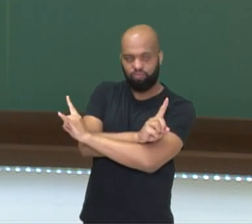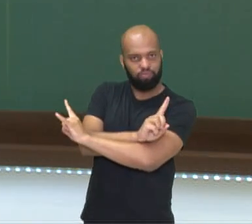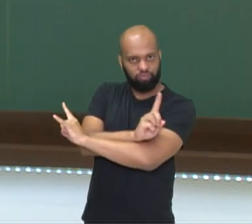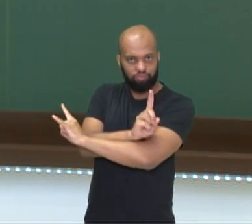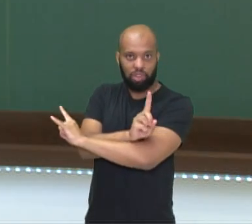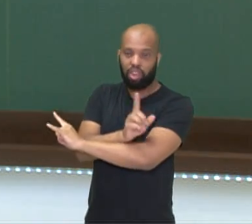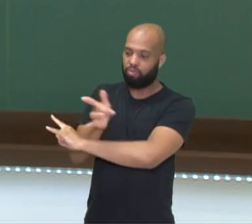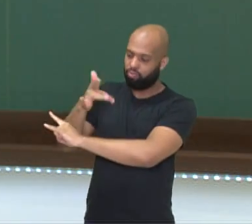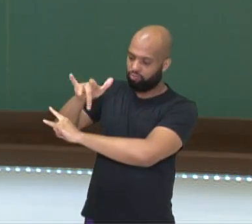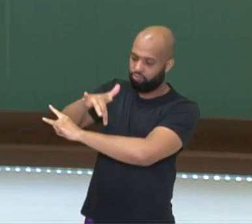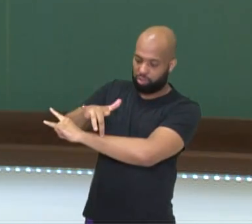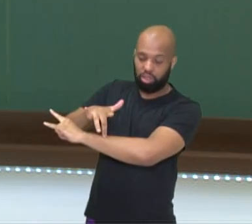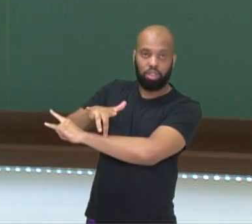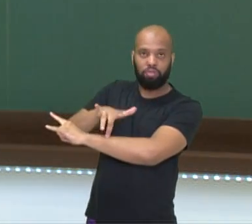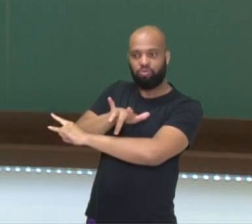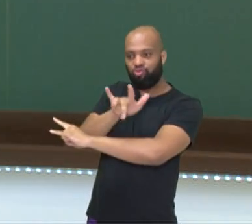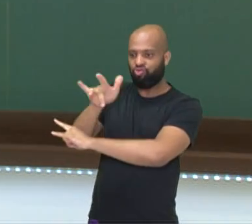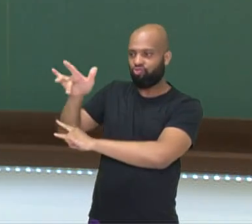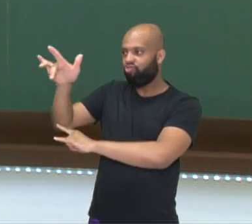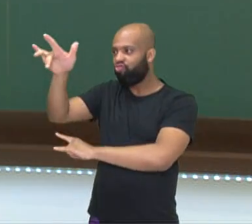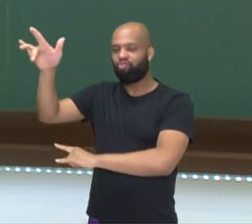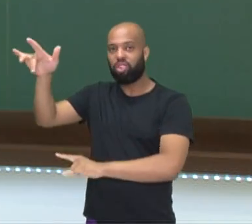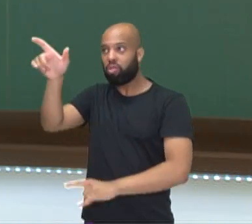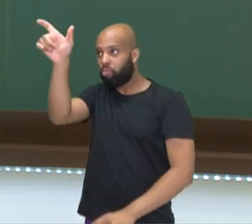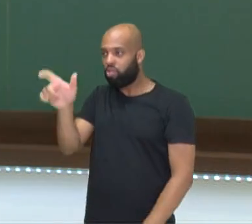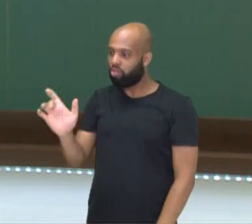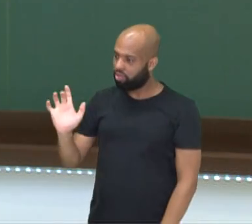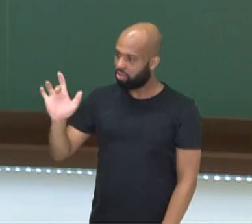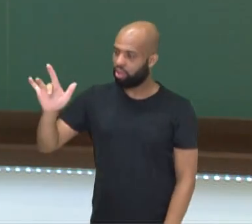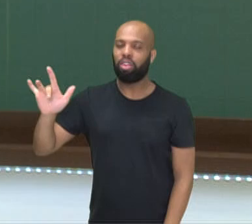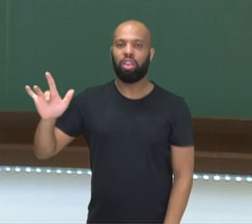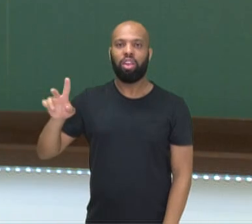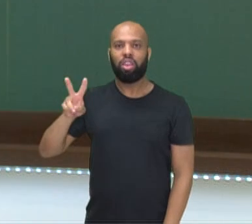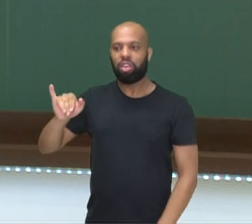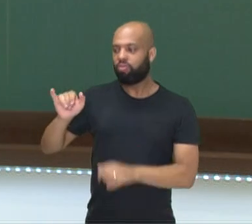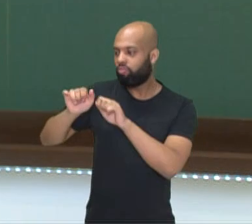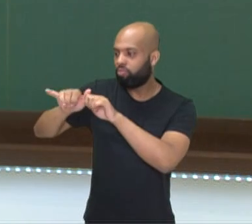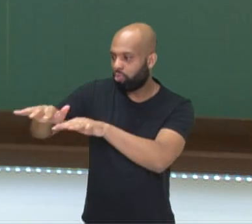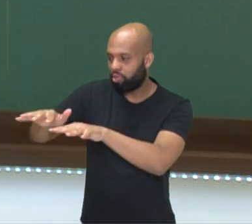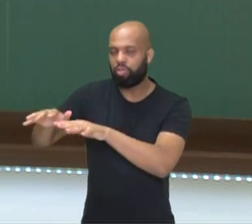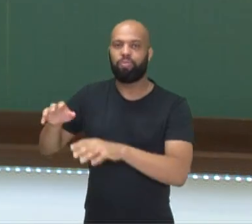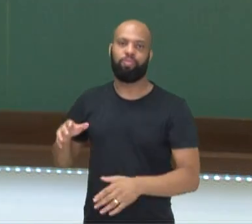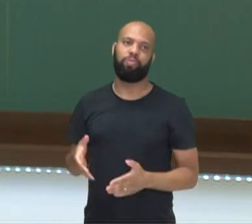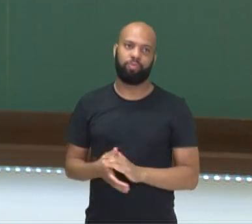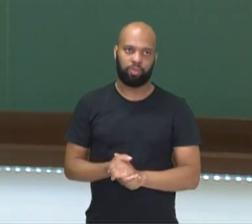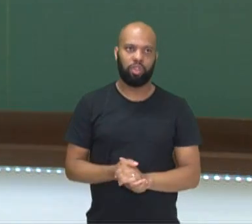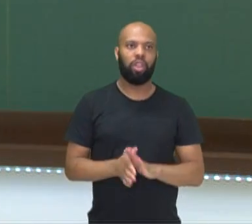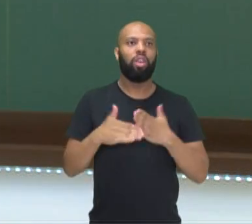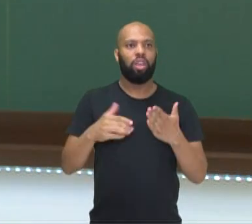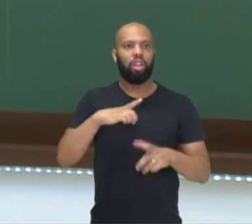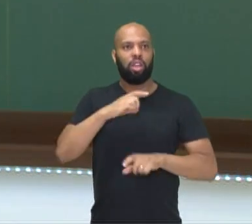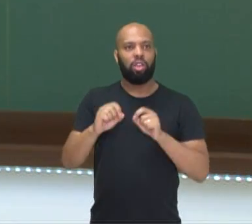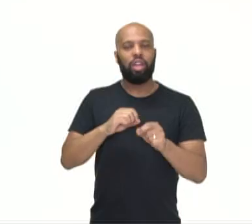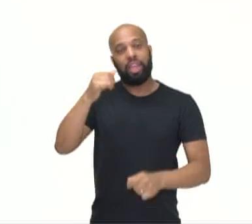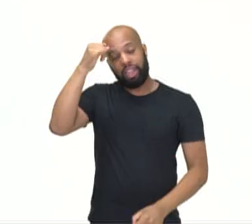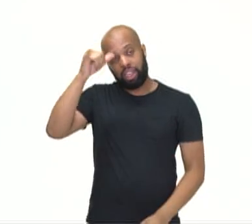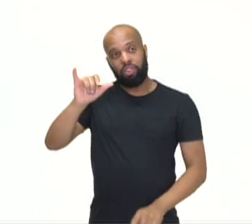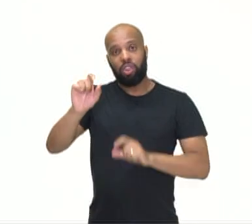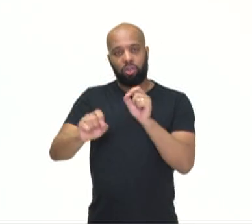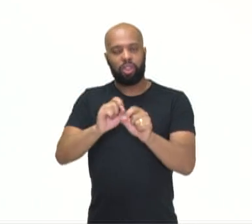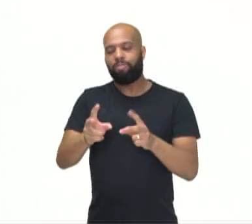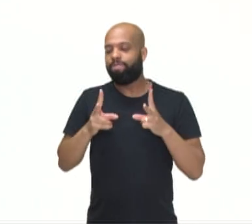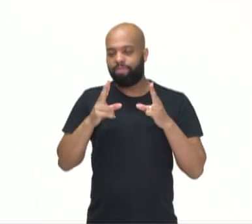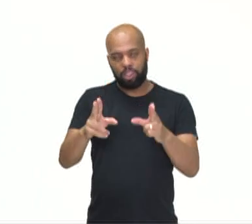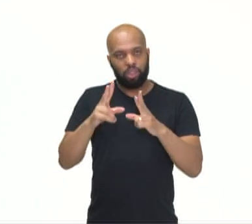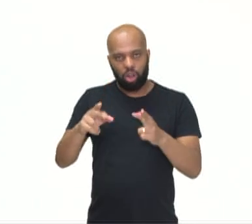o protozoário no seu corpo e ao picar uma pessoa vai transmitir essa doença. Então a prevenção é a